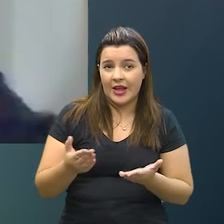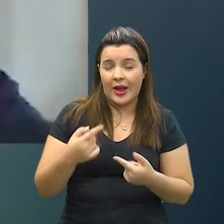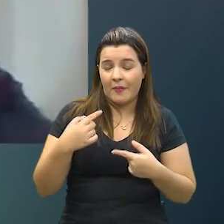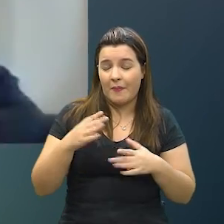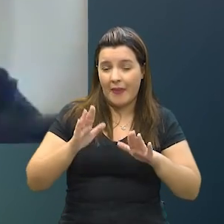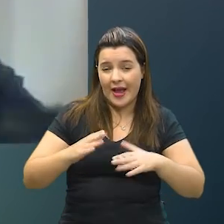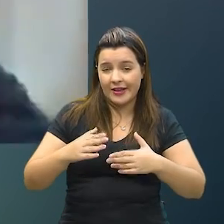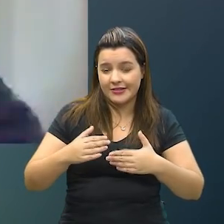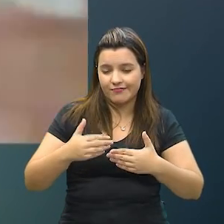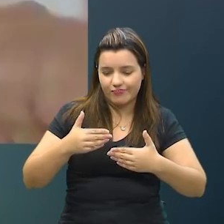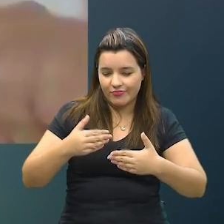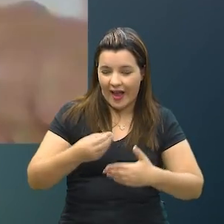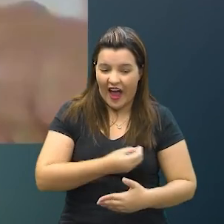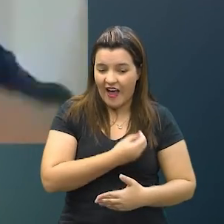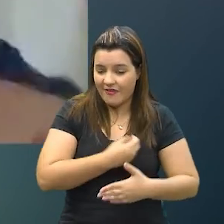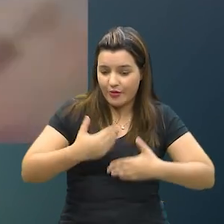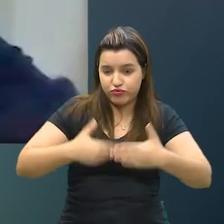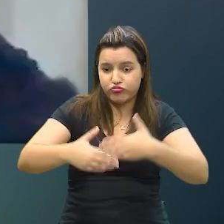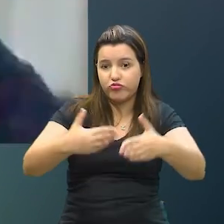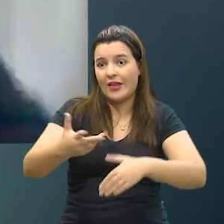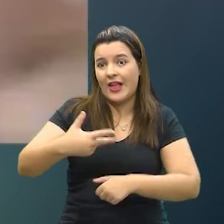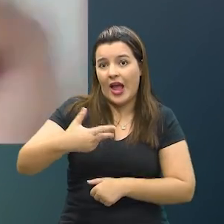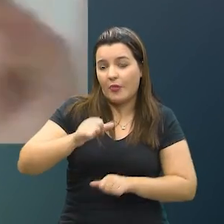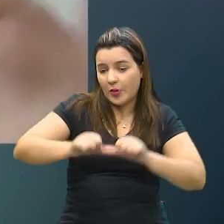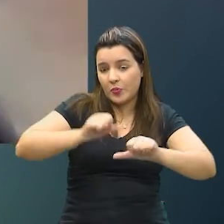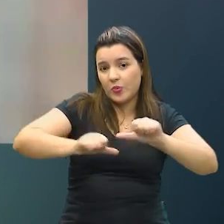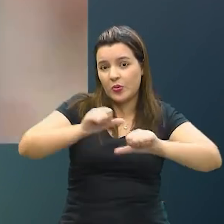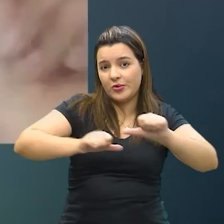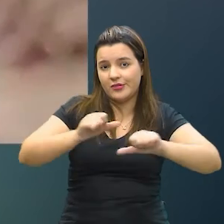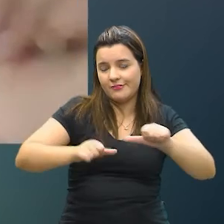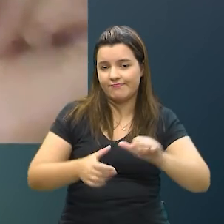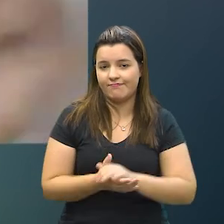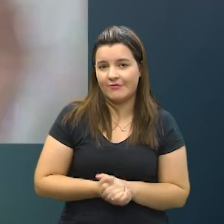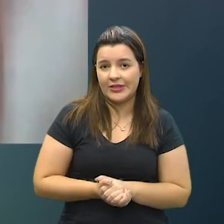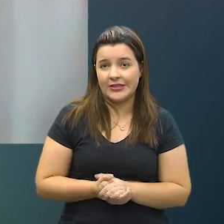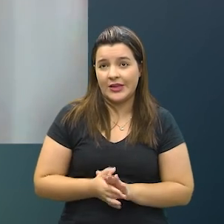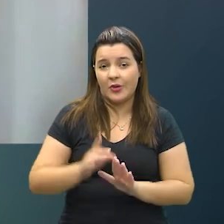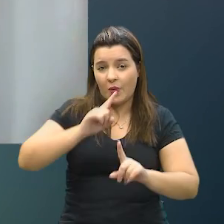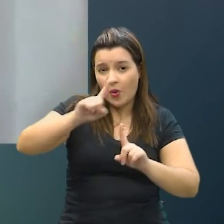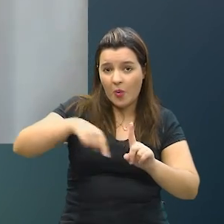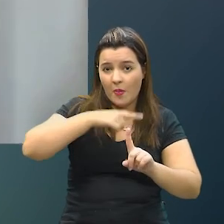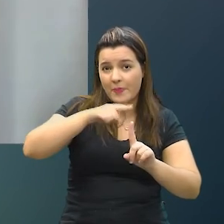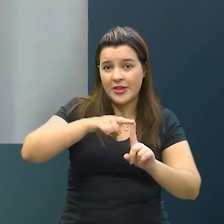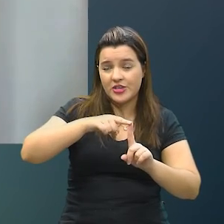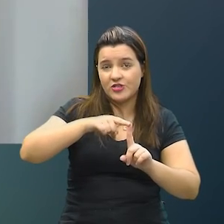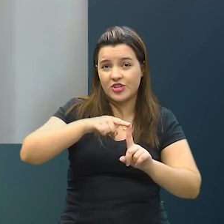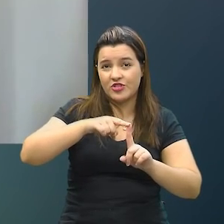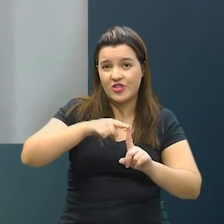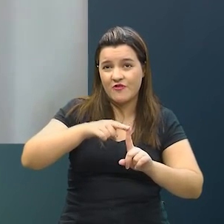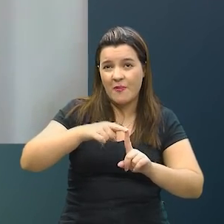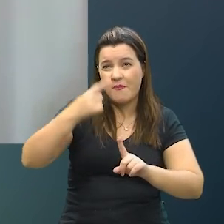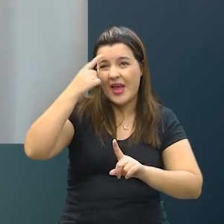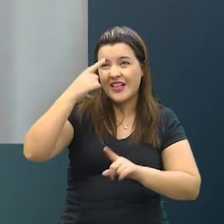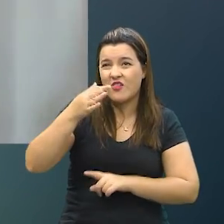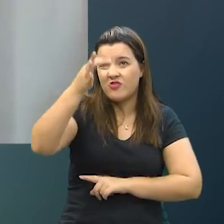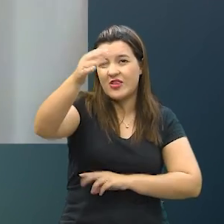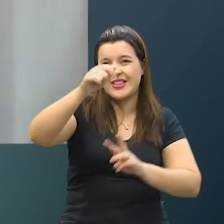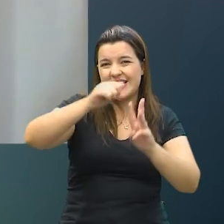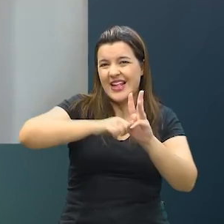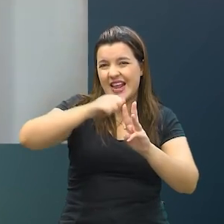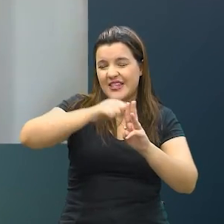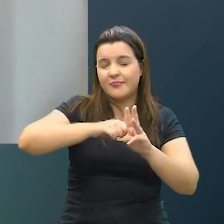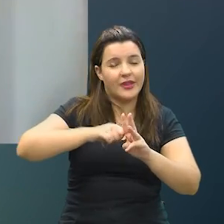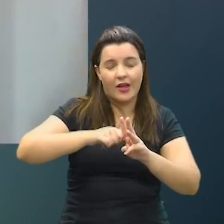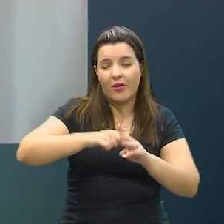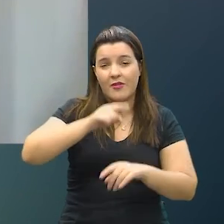uma meta lá de vender durante 3 meses, por exemplo. Não, eu tenho que ter uma meta diária, eu tenho que ter uma